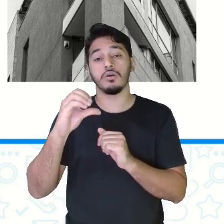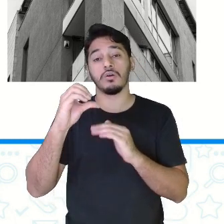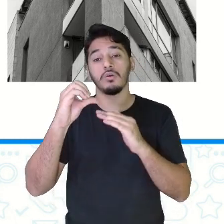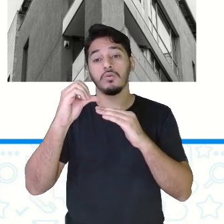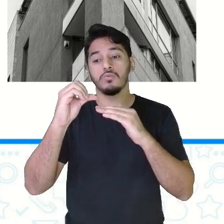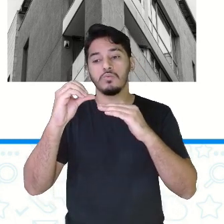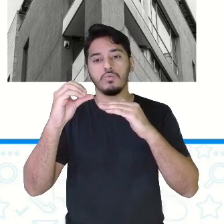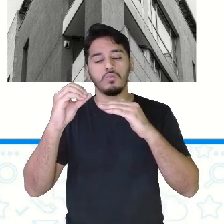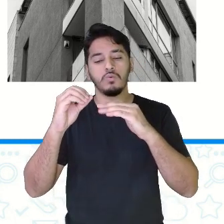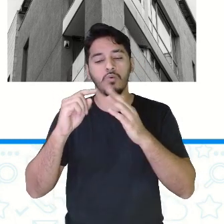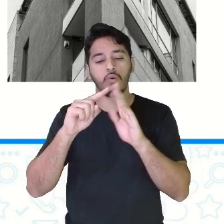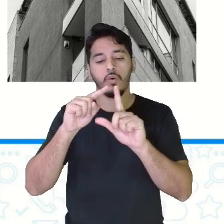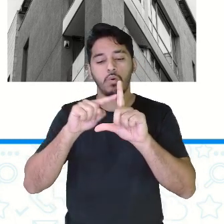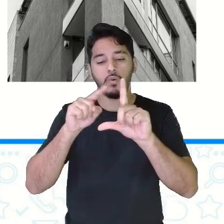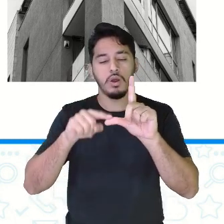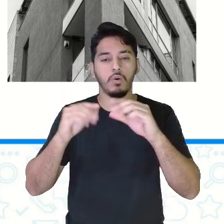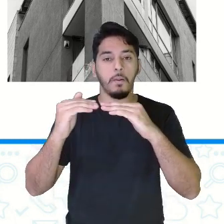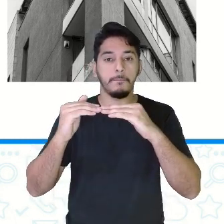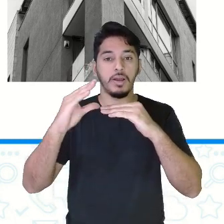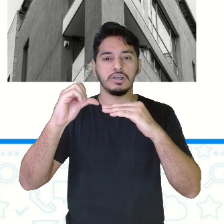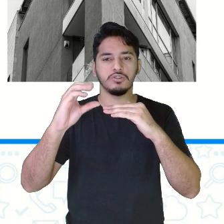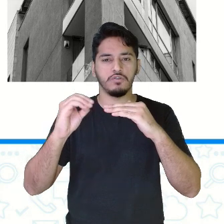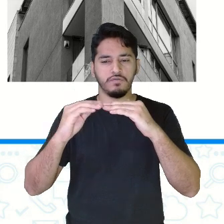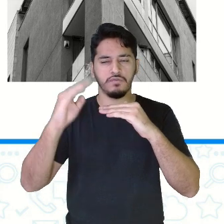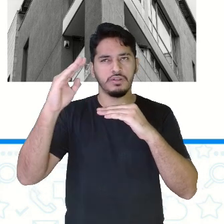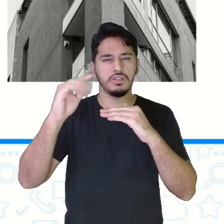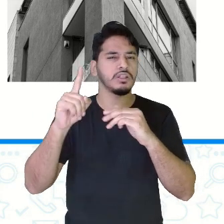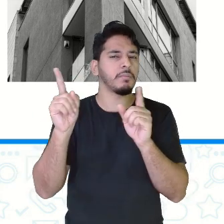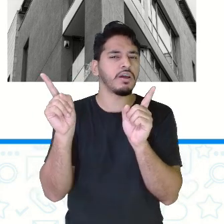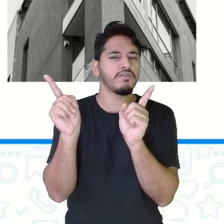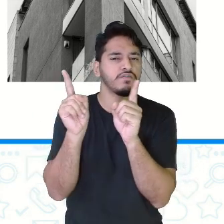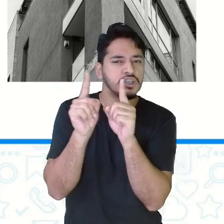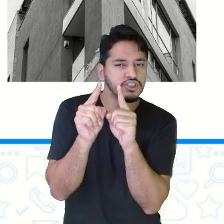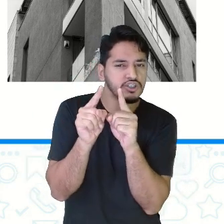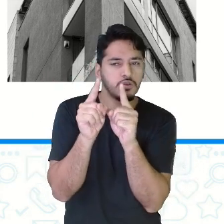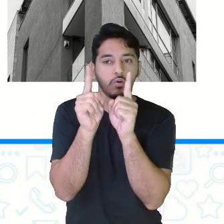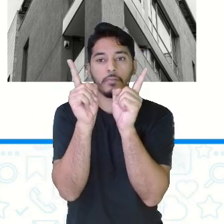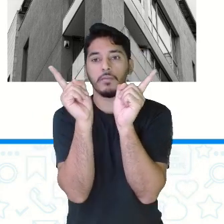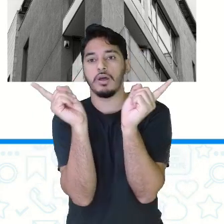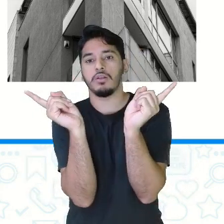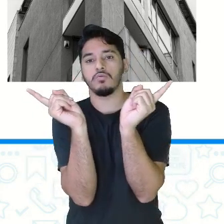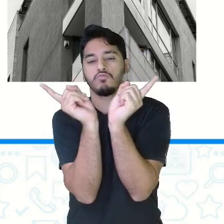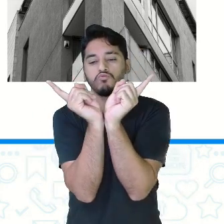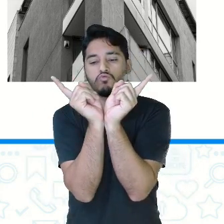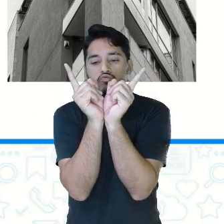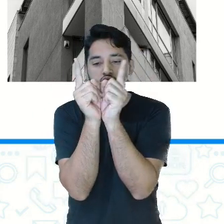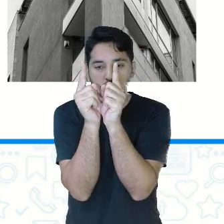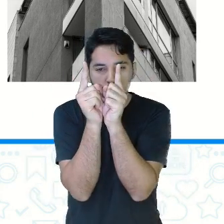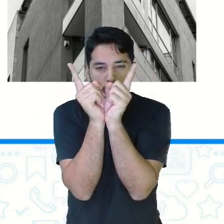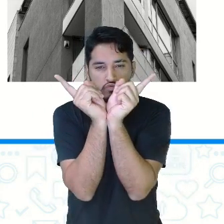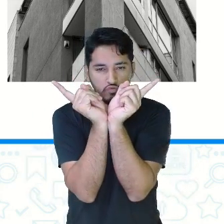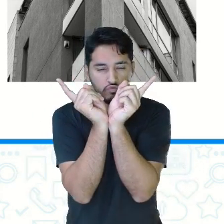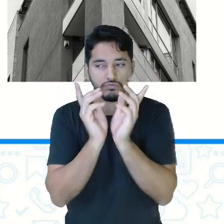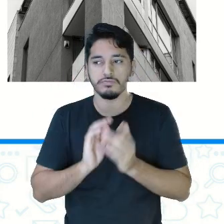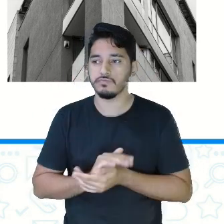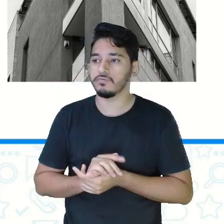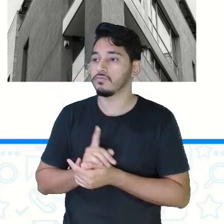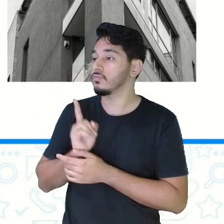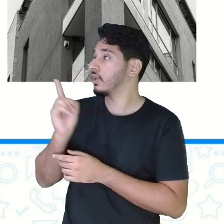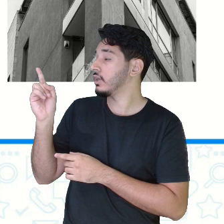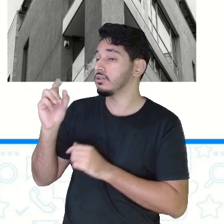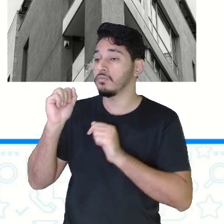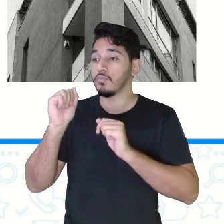medida maior que 90 graus. Ele está mais fechadinho ou ele está mais abertinho? Esse ângulo pode